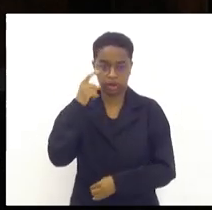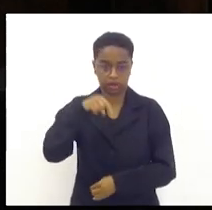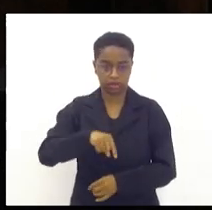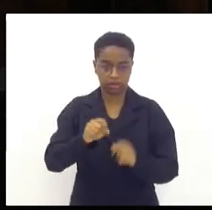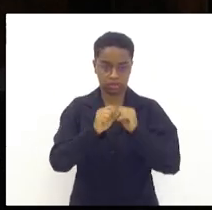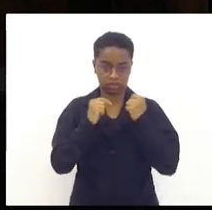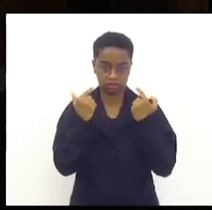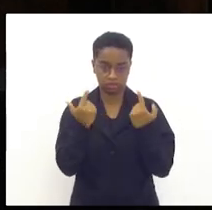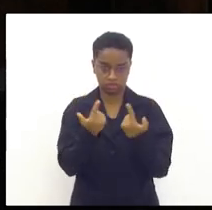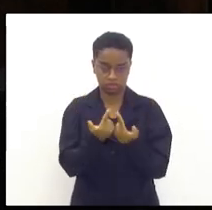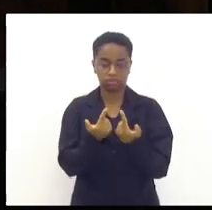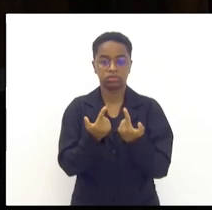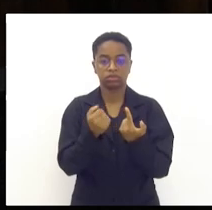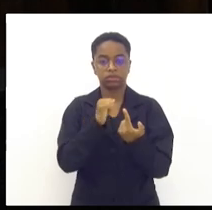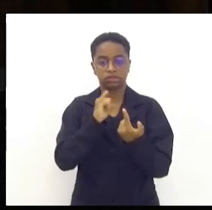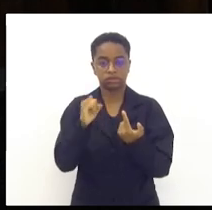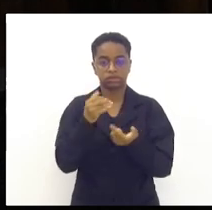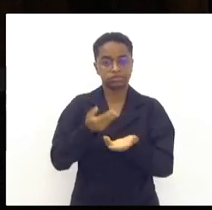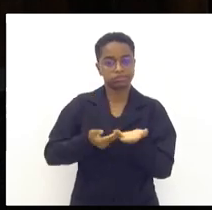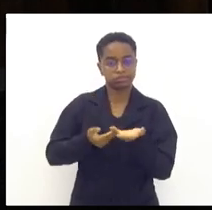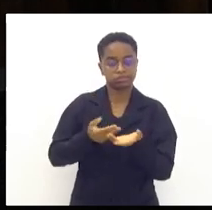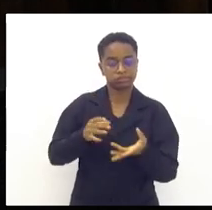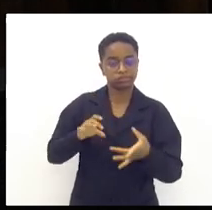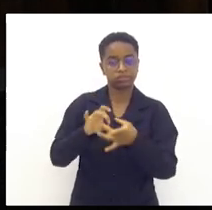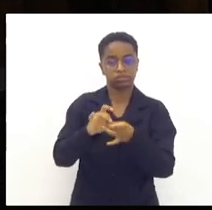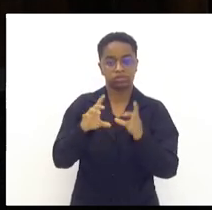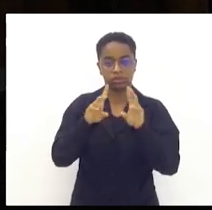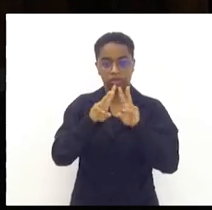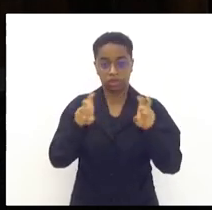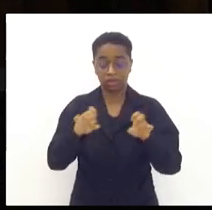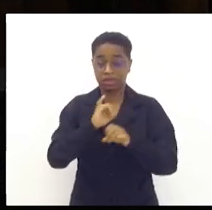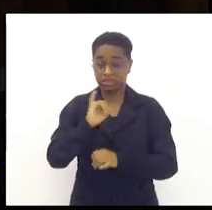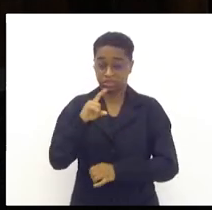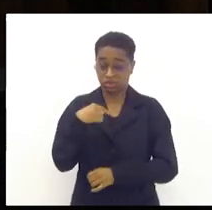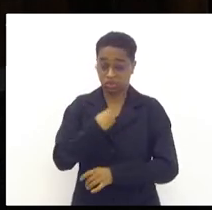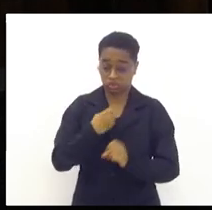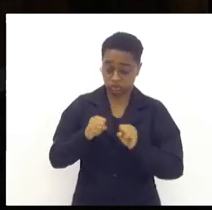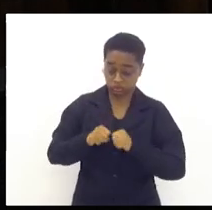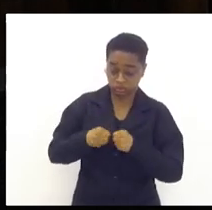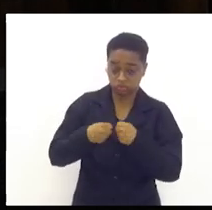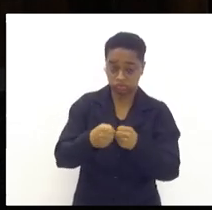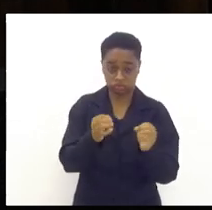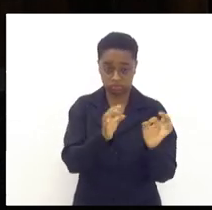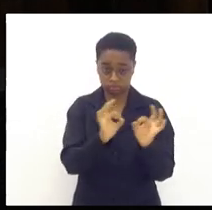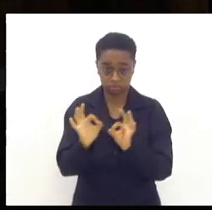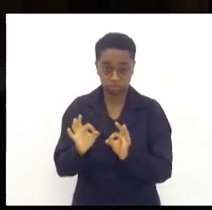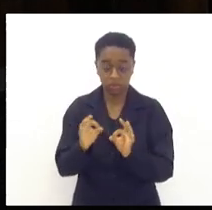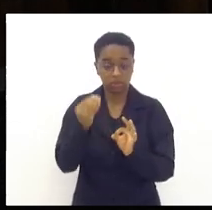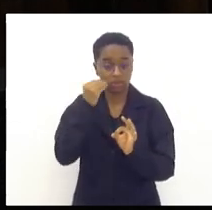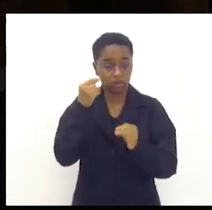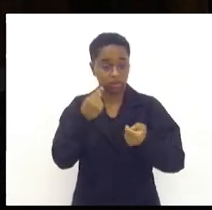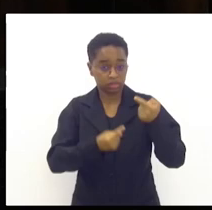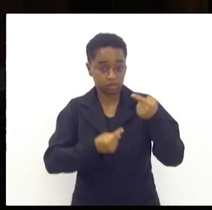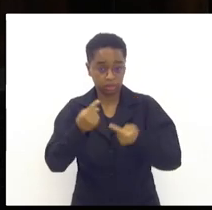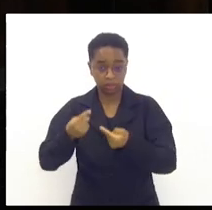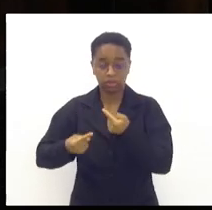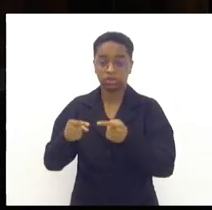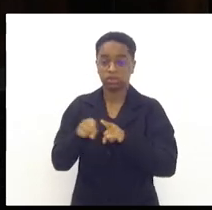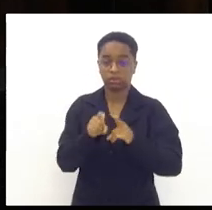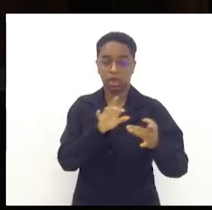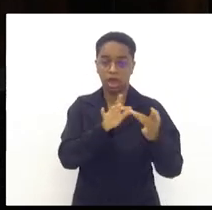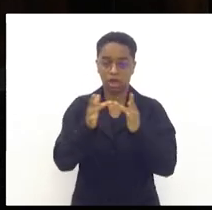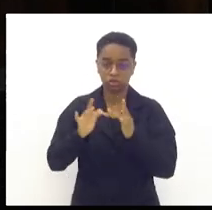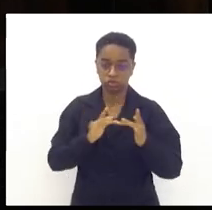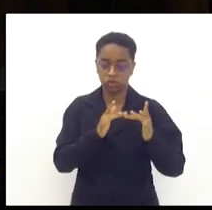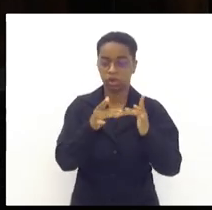casa envolvidos nesse tema. Se não unirmos forças no sentido de debater, de